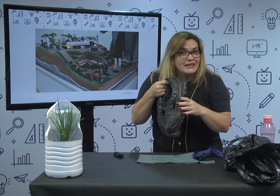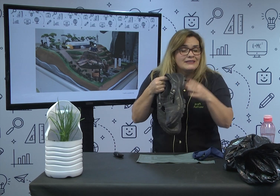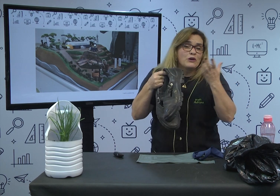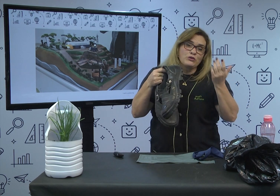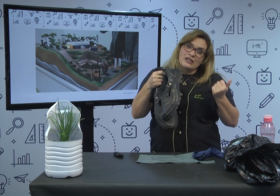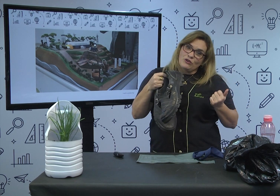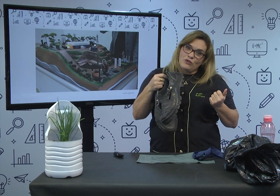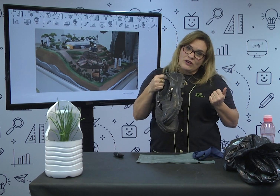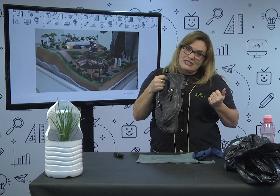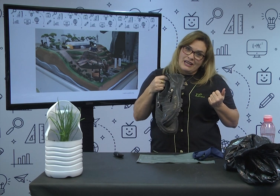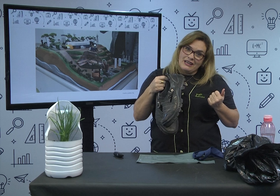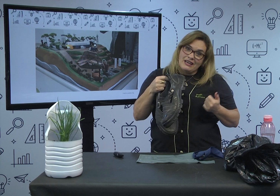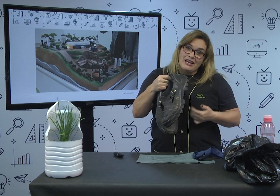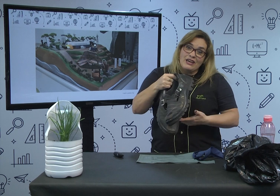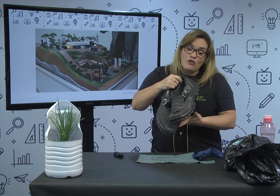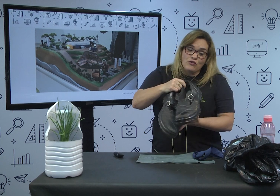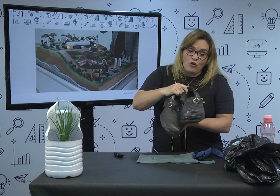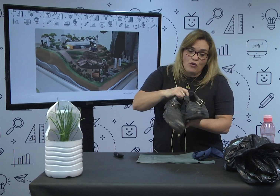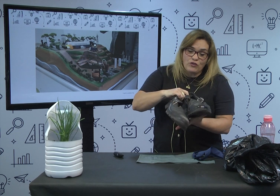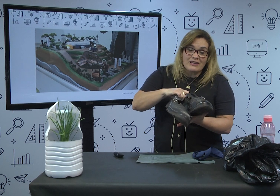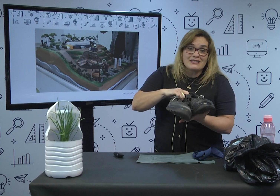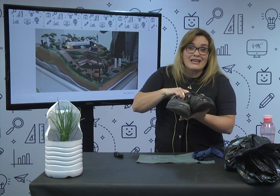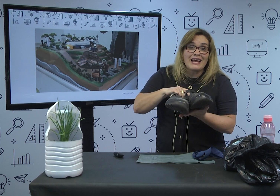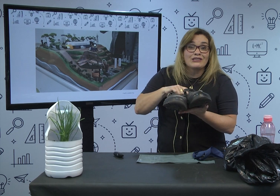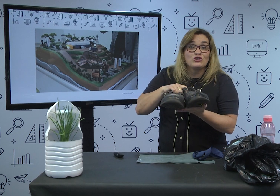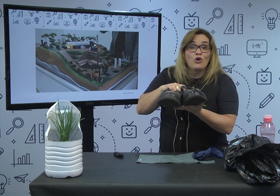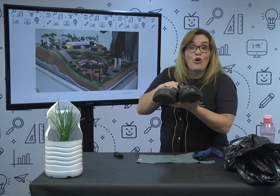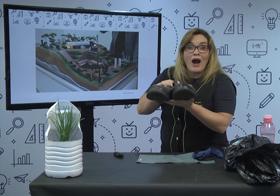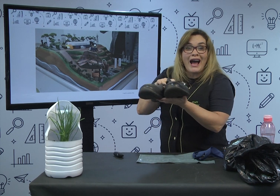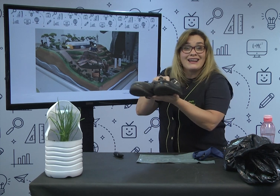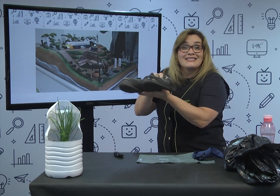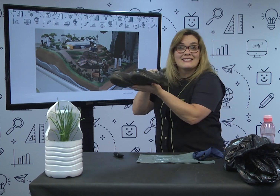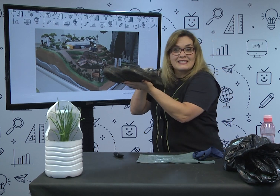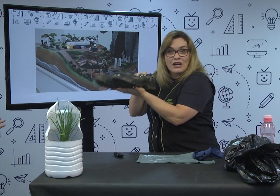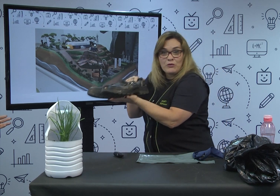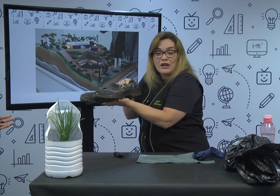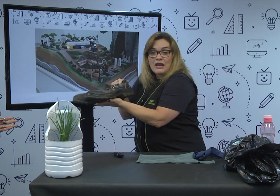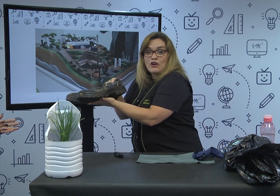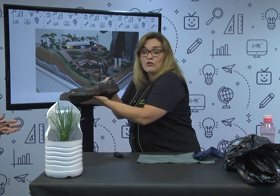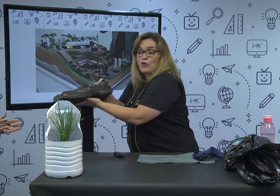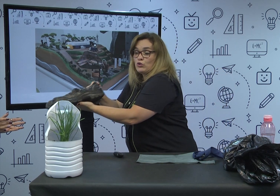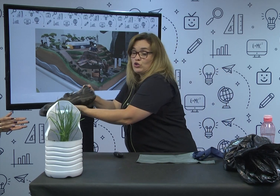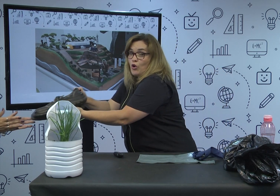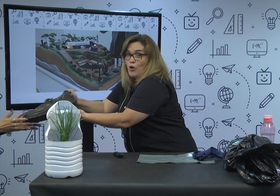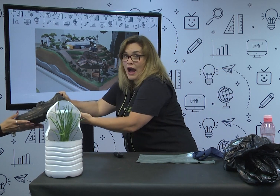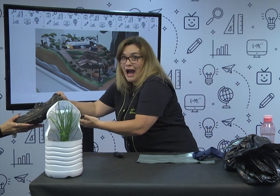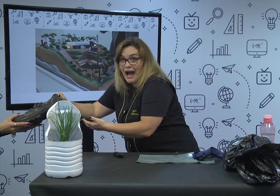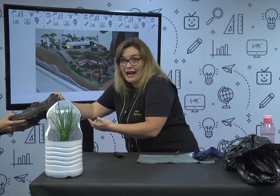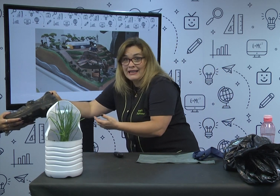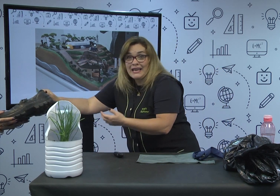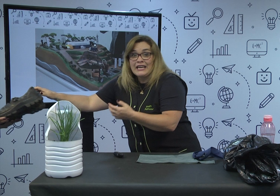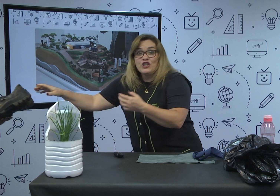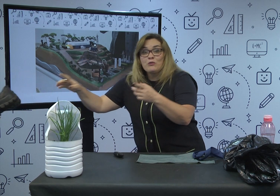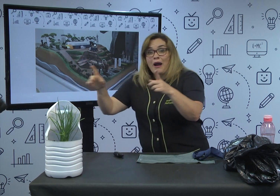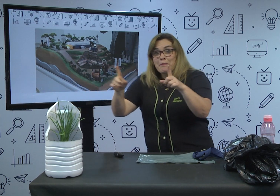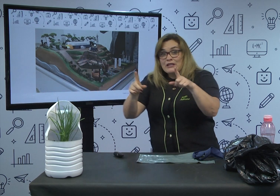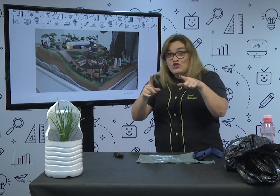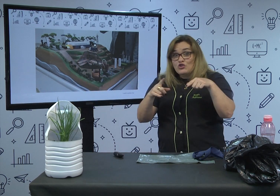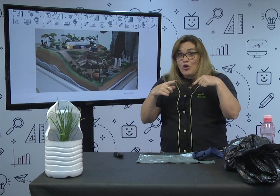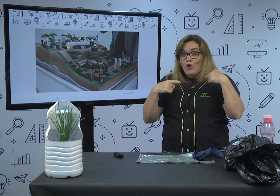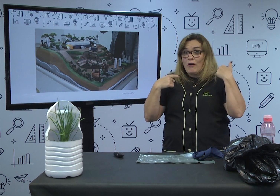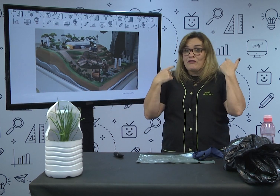mais. Então, o que que eu vou fazer? Eu vou fazer a doação. Eu vou doar e